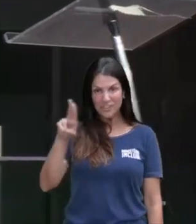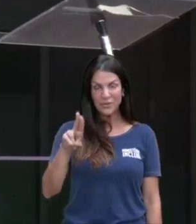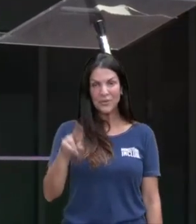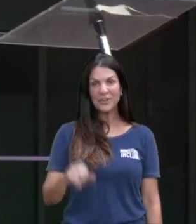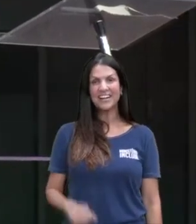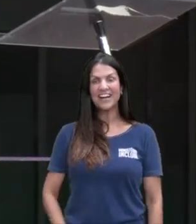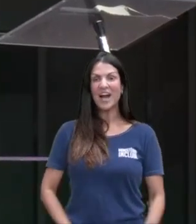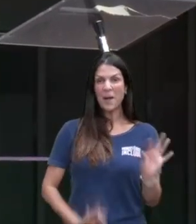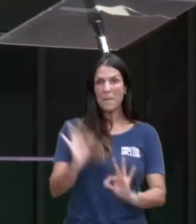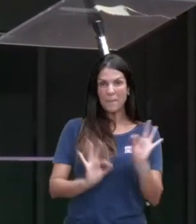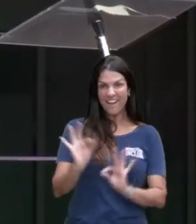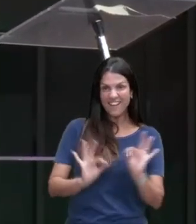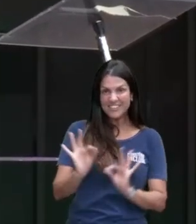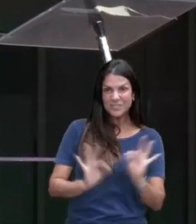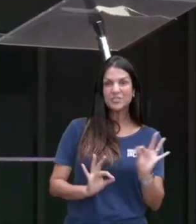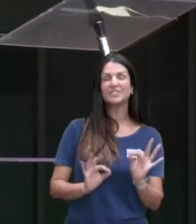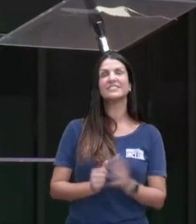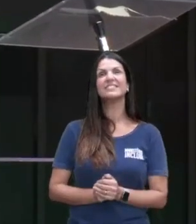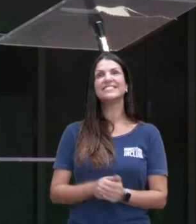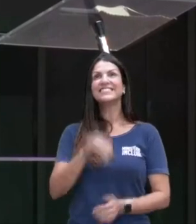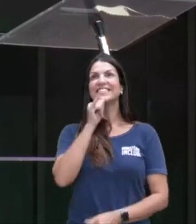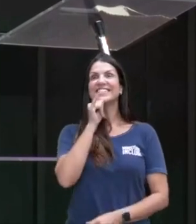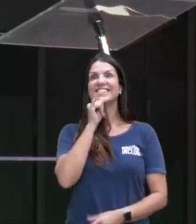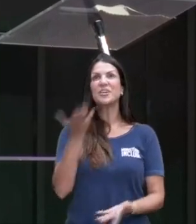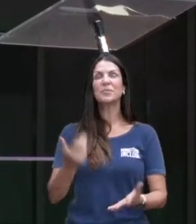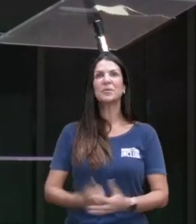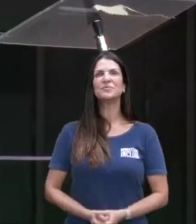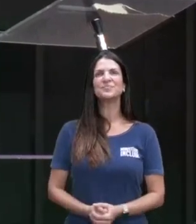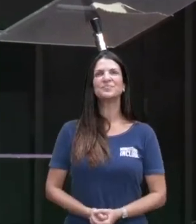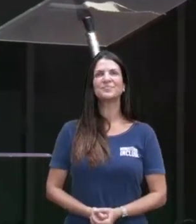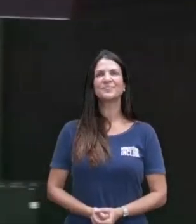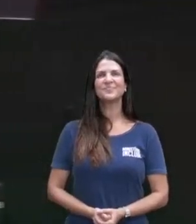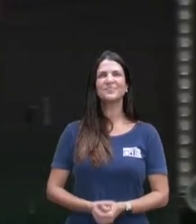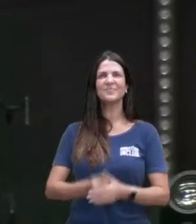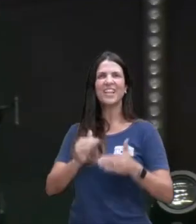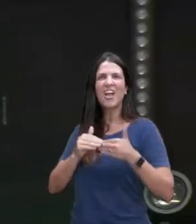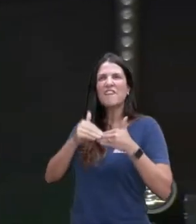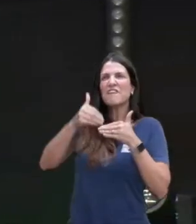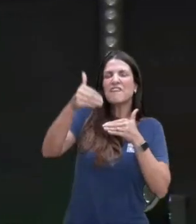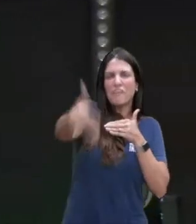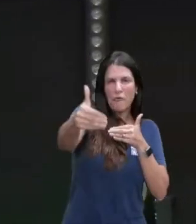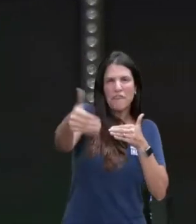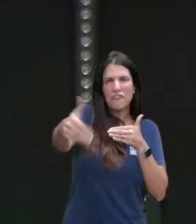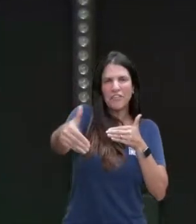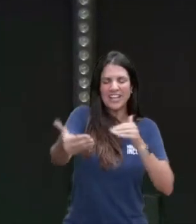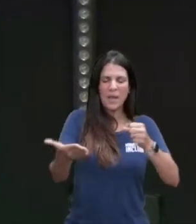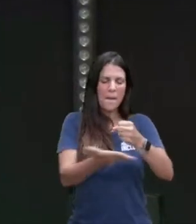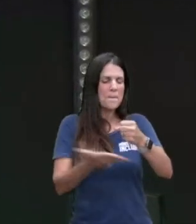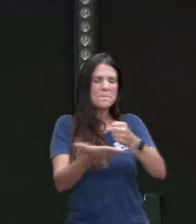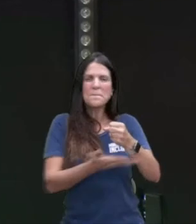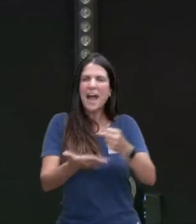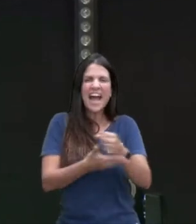não tem base nenhuma e esse fim sem base vai ser um